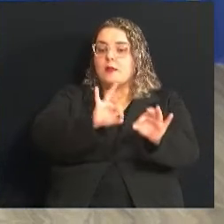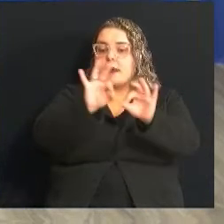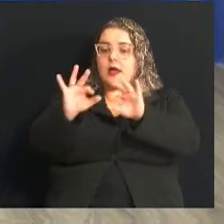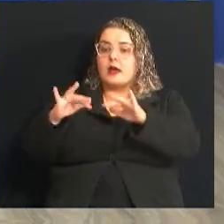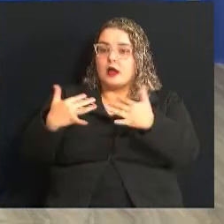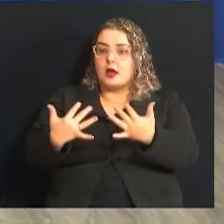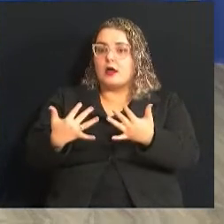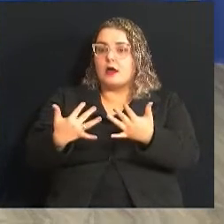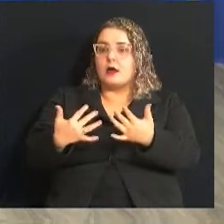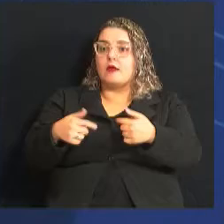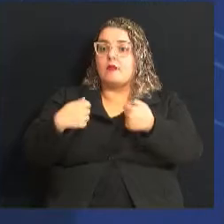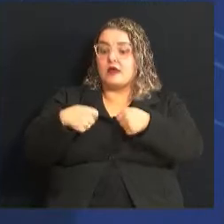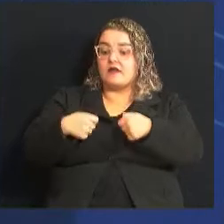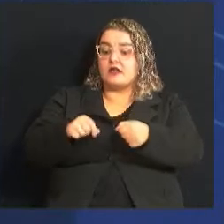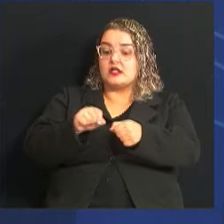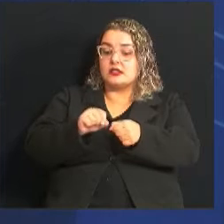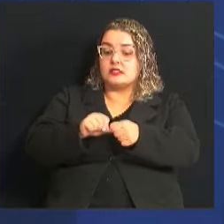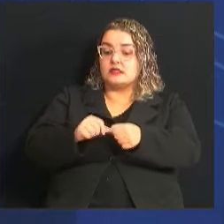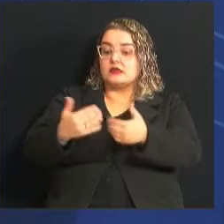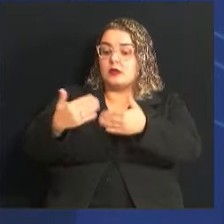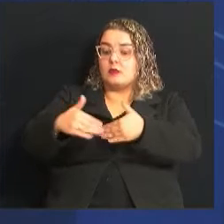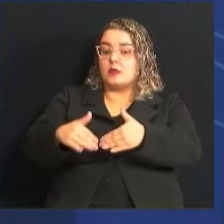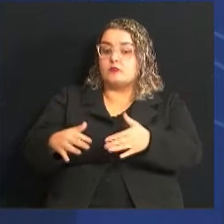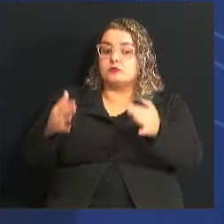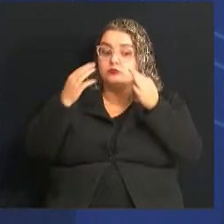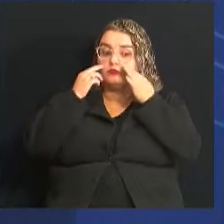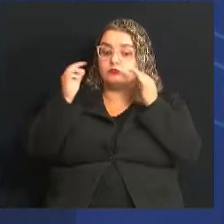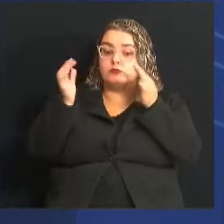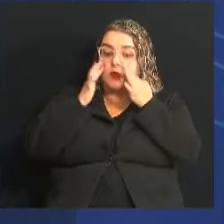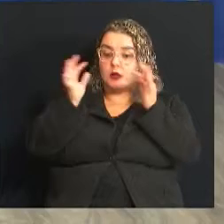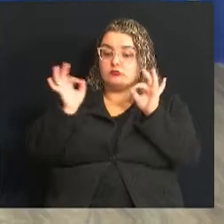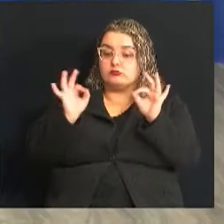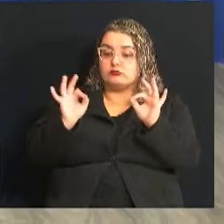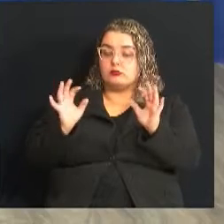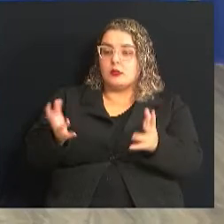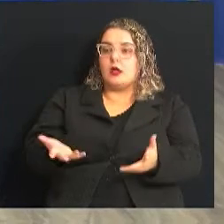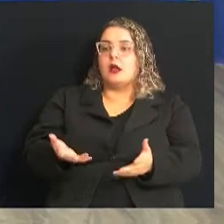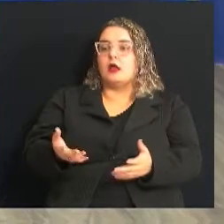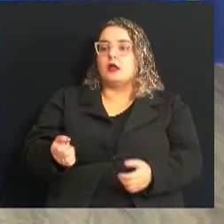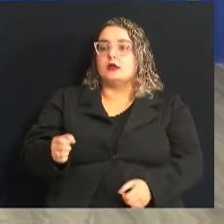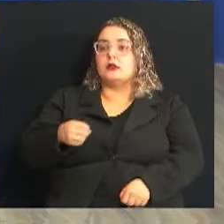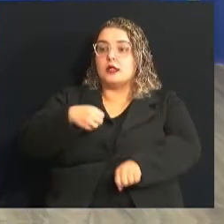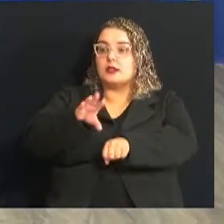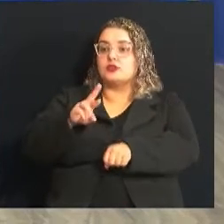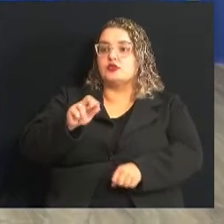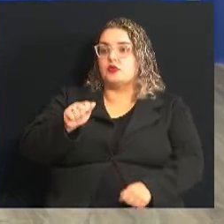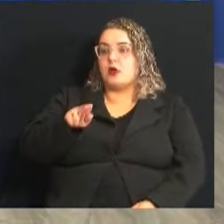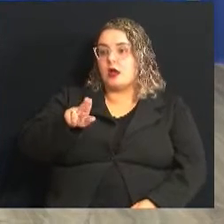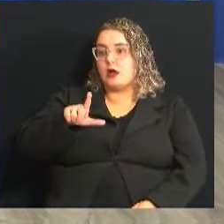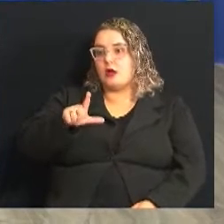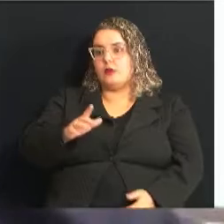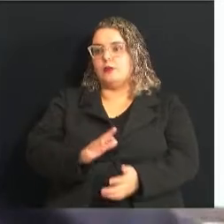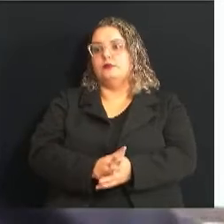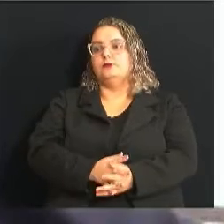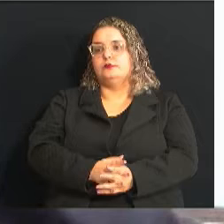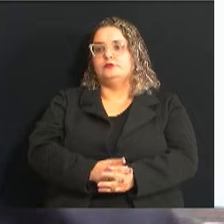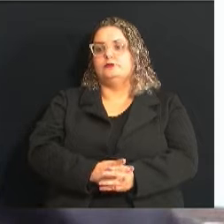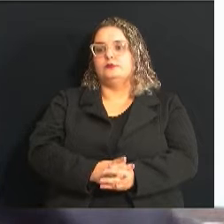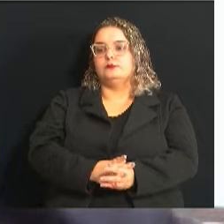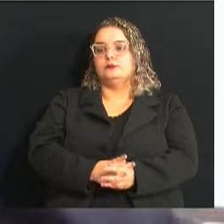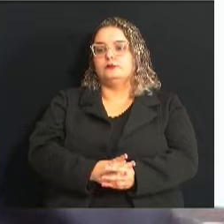prestar vestibular e tá atenta aí a galera nas dicas do Raul. Olha,